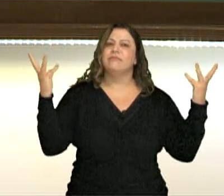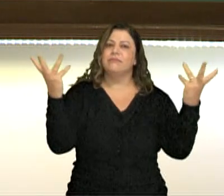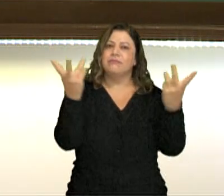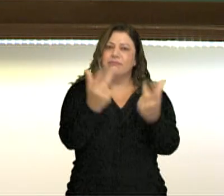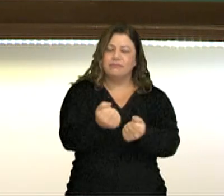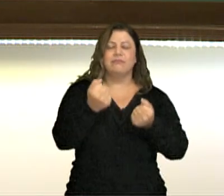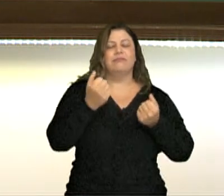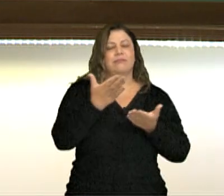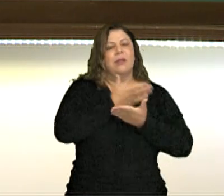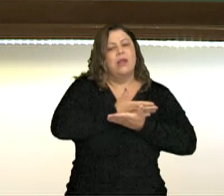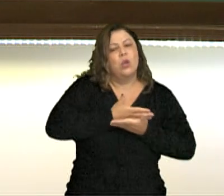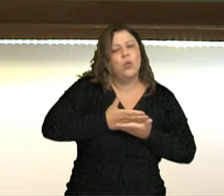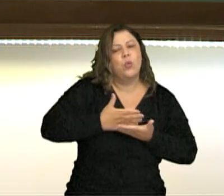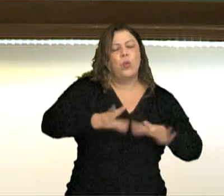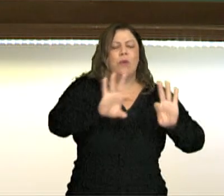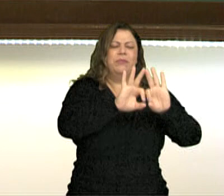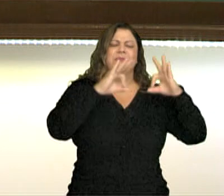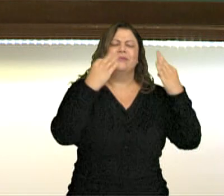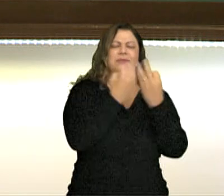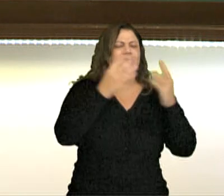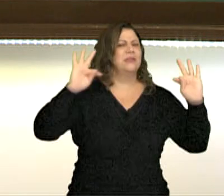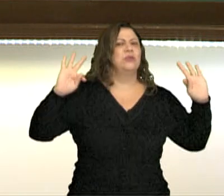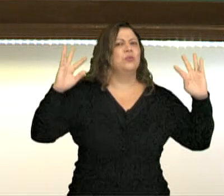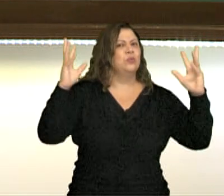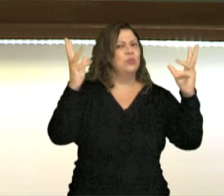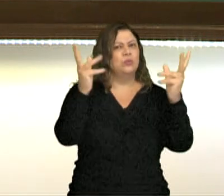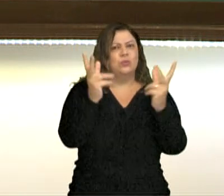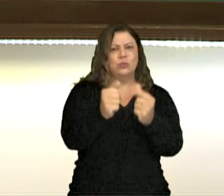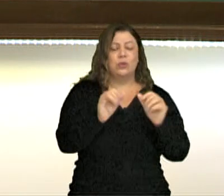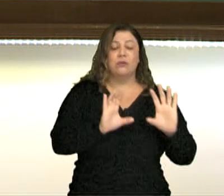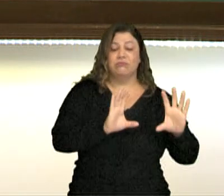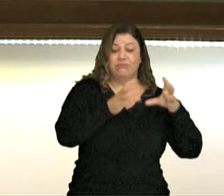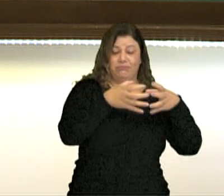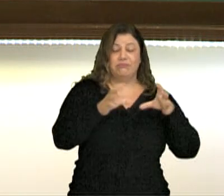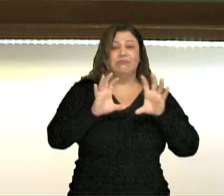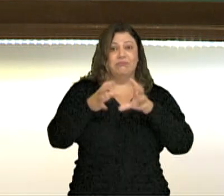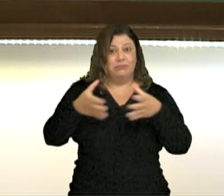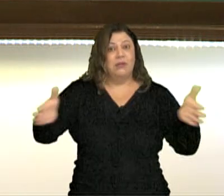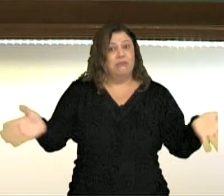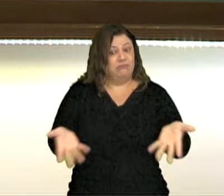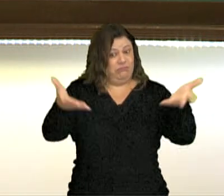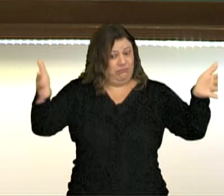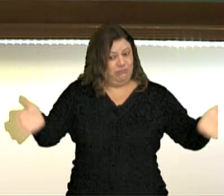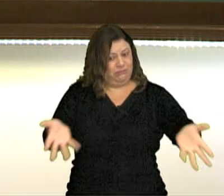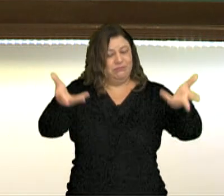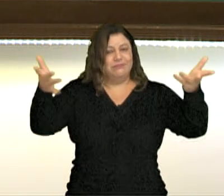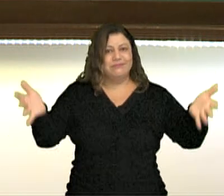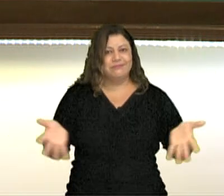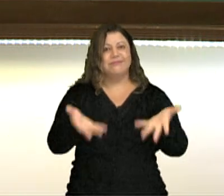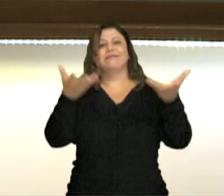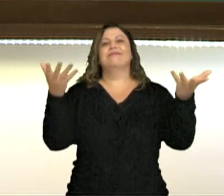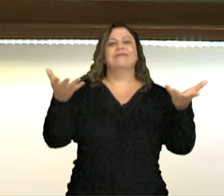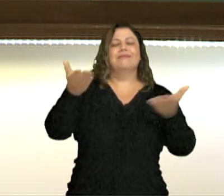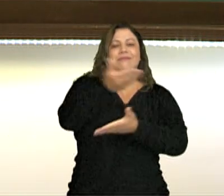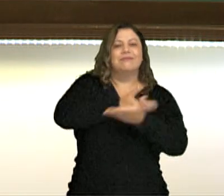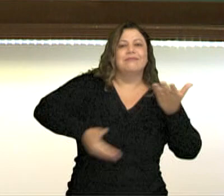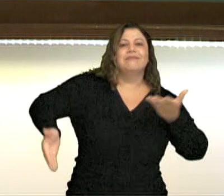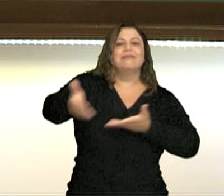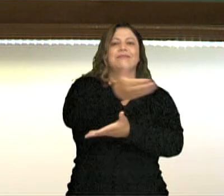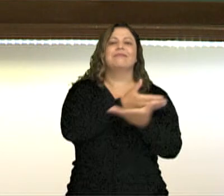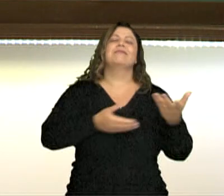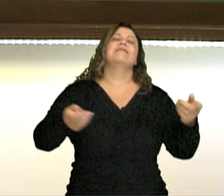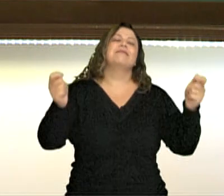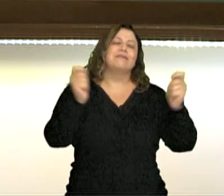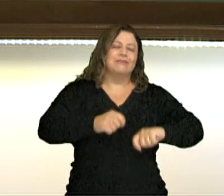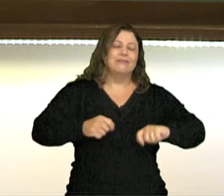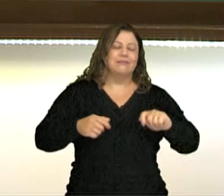tua família e quando vocês verem toda aquela tua comunidade, toda essa sociedade em torno de você também acaba